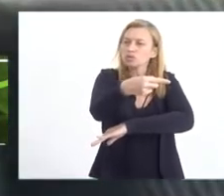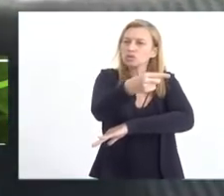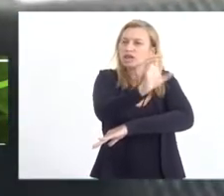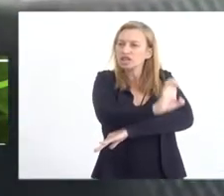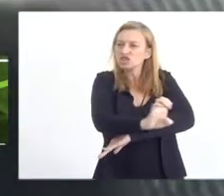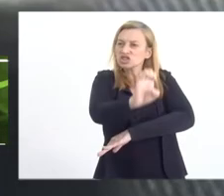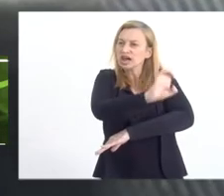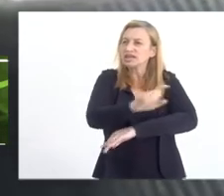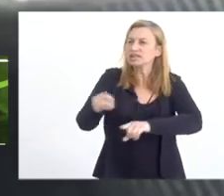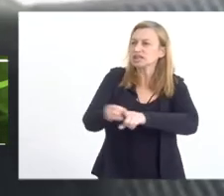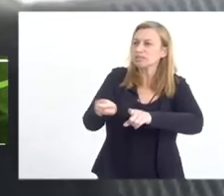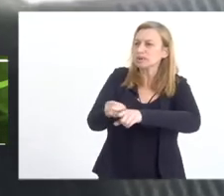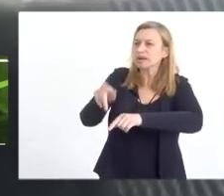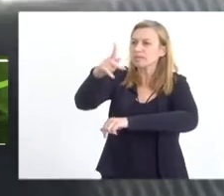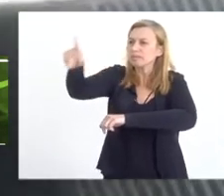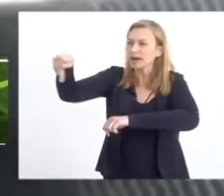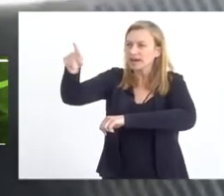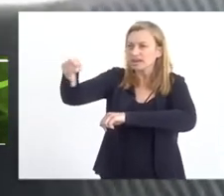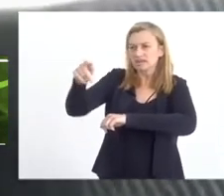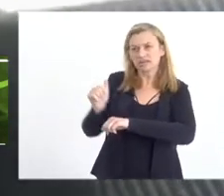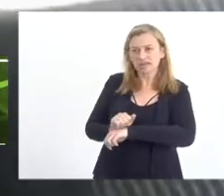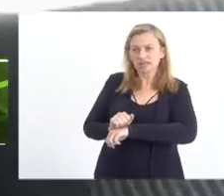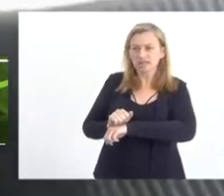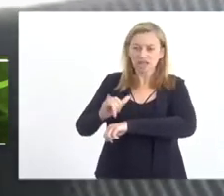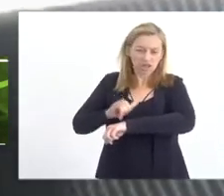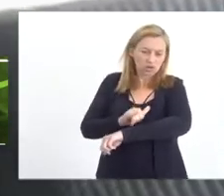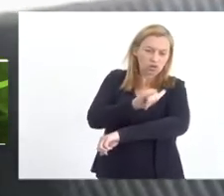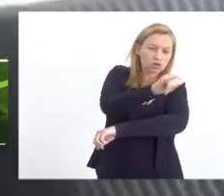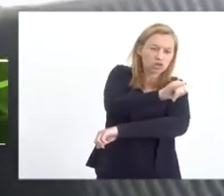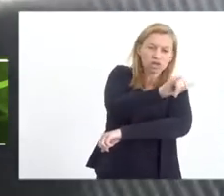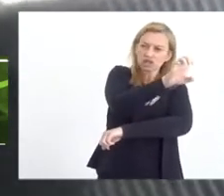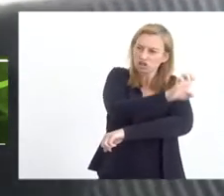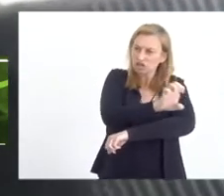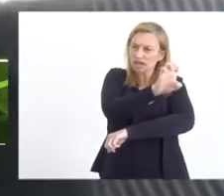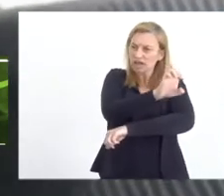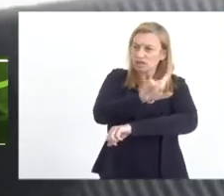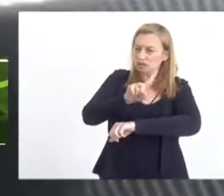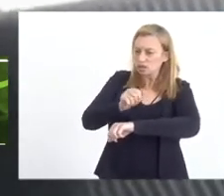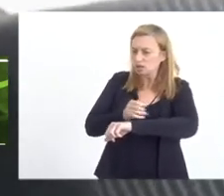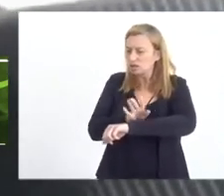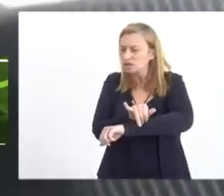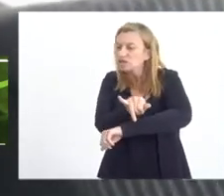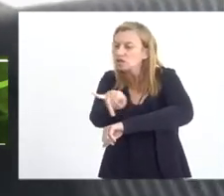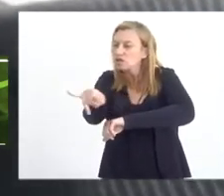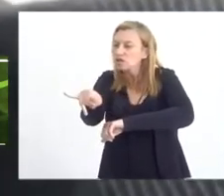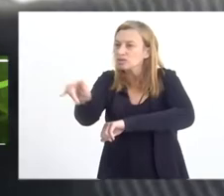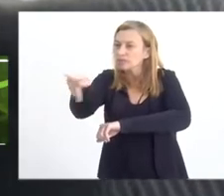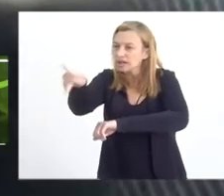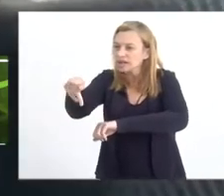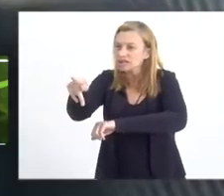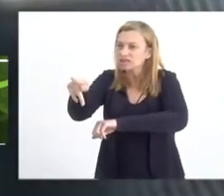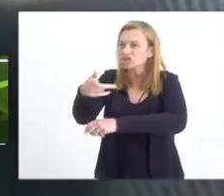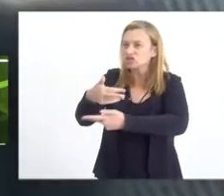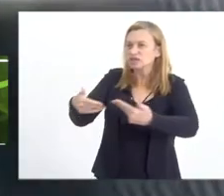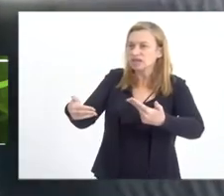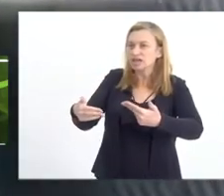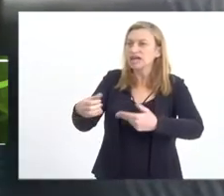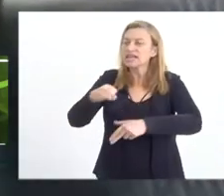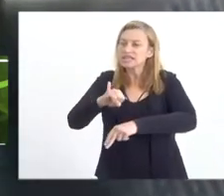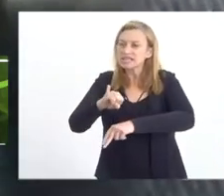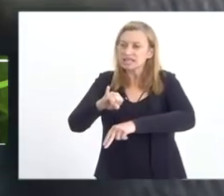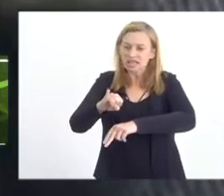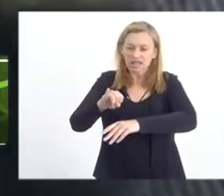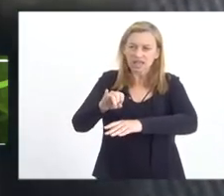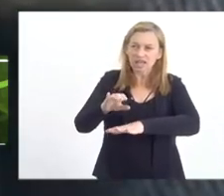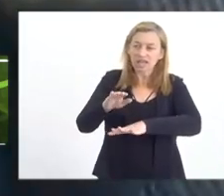perdão. Se esses voos forem levados para outro aeroporto, como o caso é o do Santos Dumont, o Galeão perde a sua